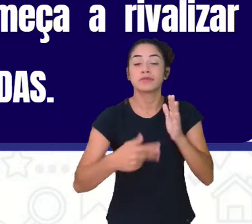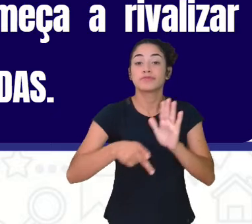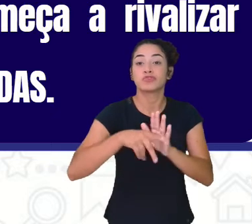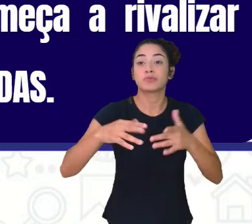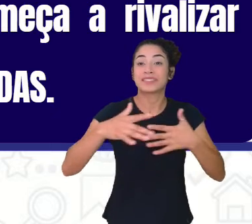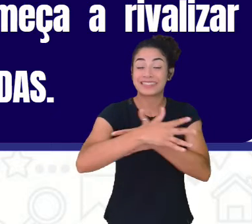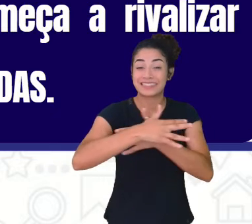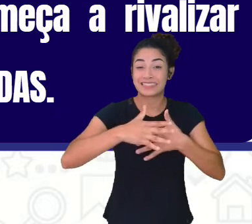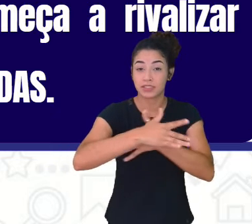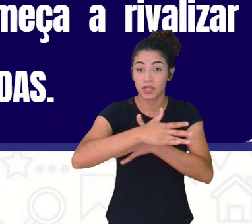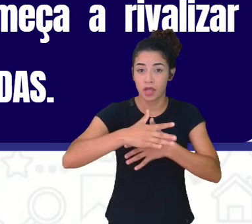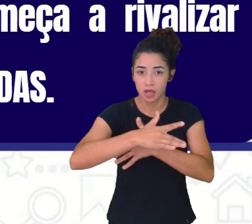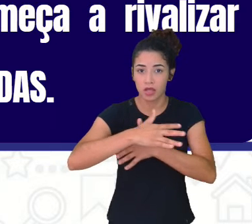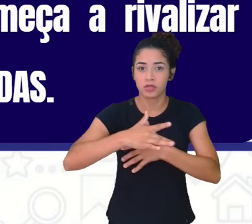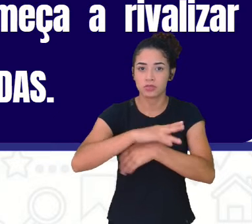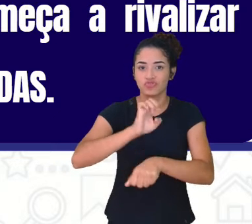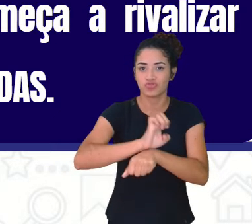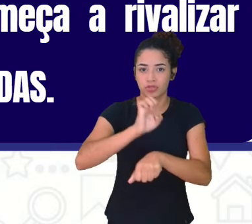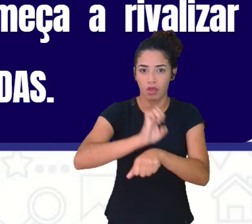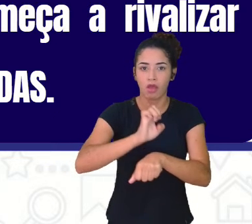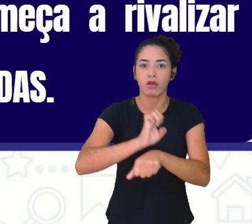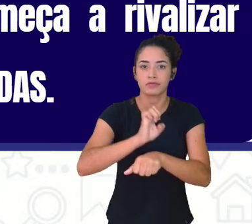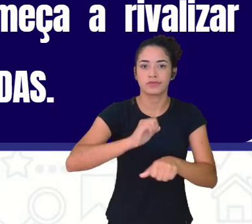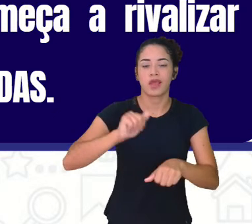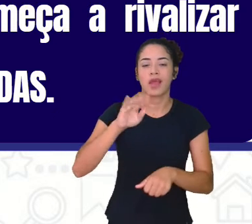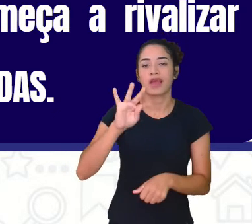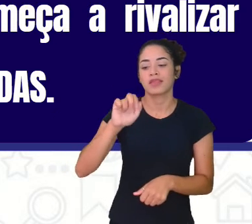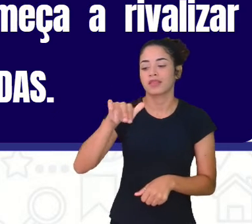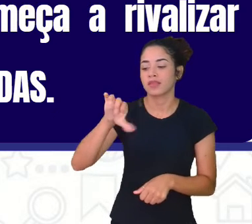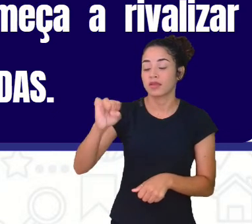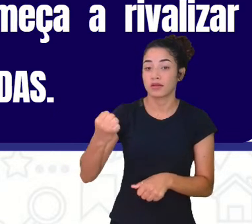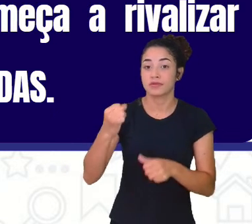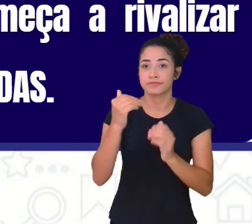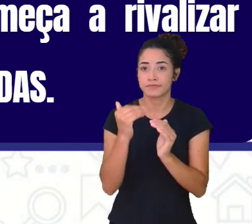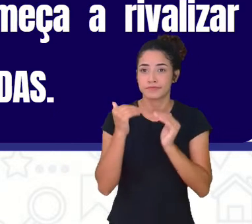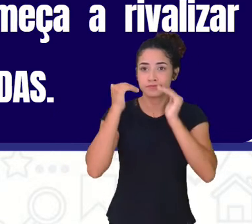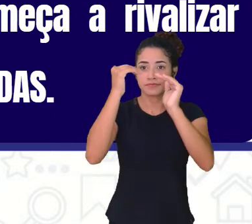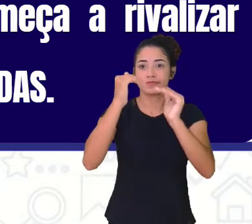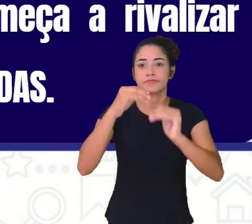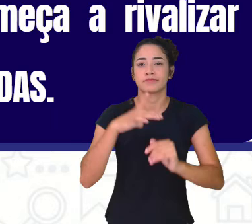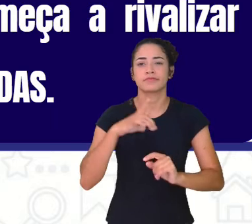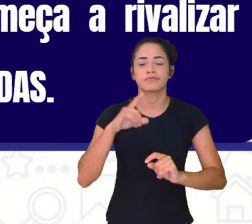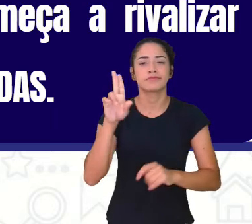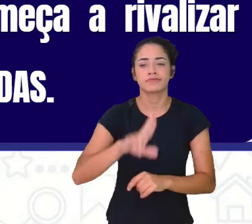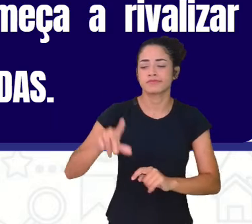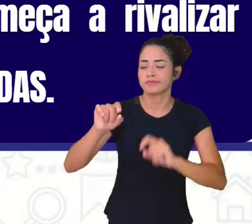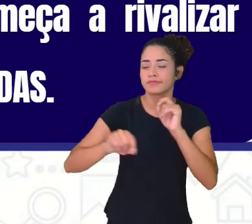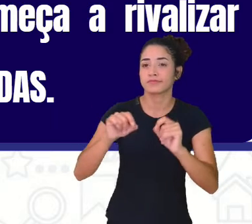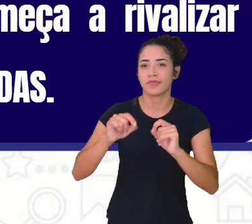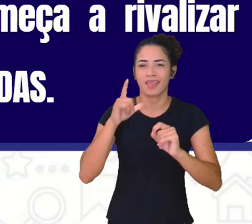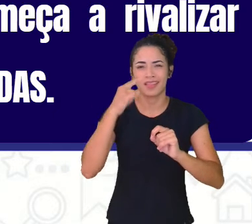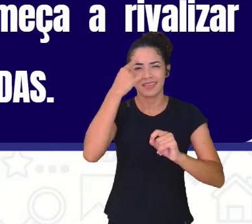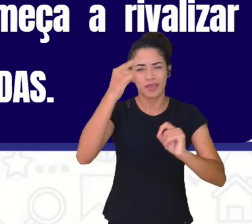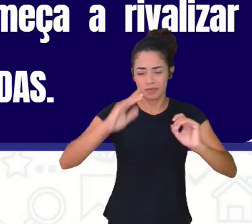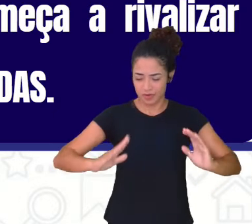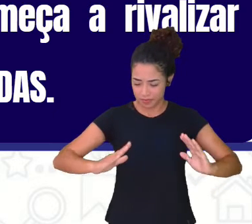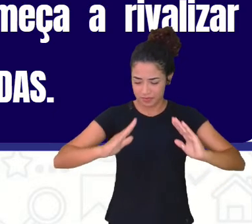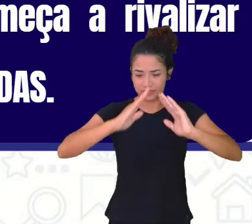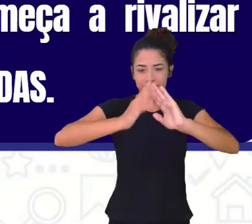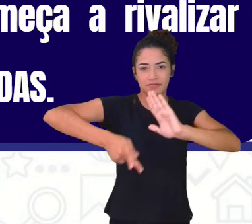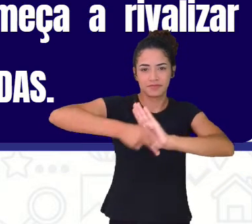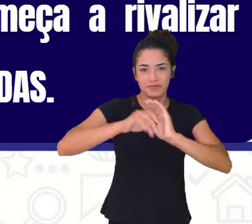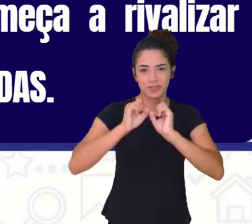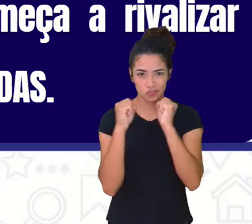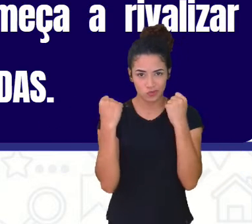cidade, né, estado de Atenas. Então, no topo, ó, a gente sempre usa, como a gente falou aqui, a pirâmide